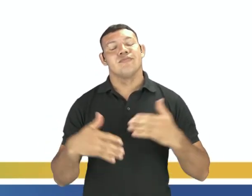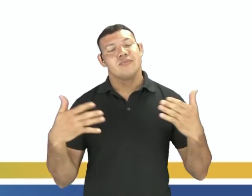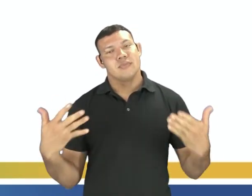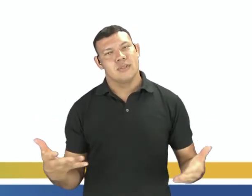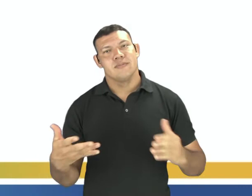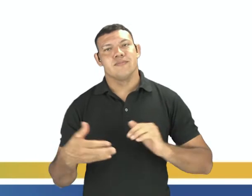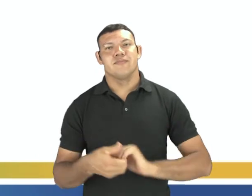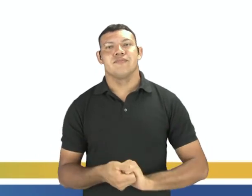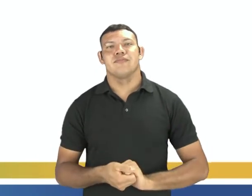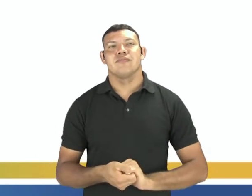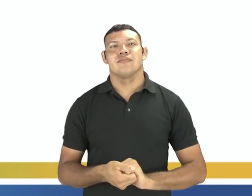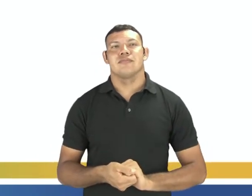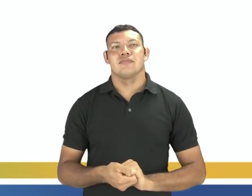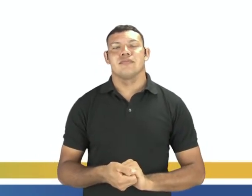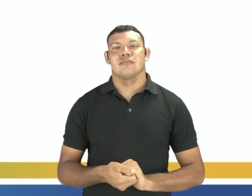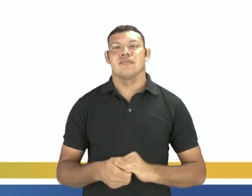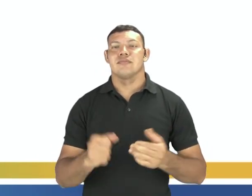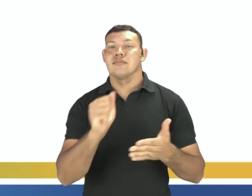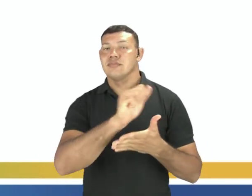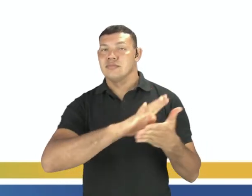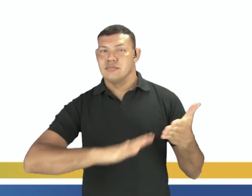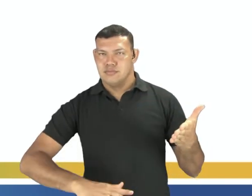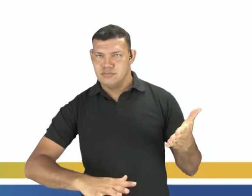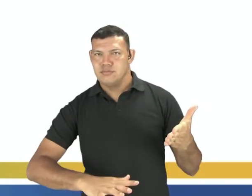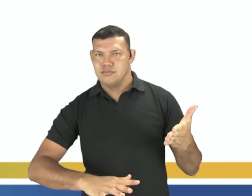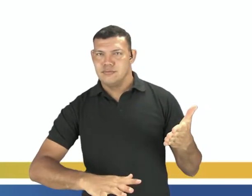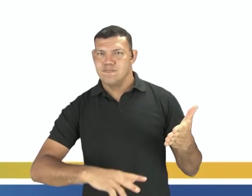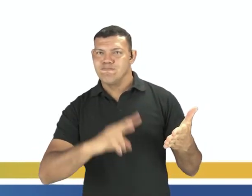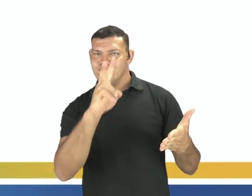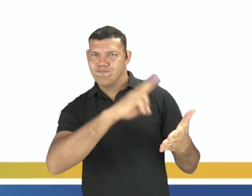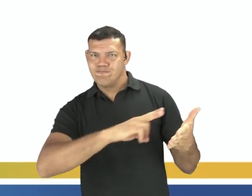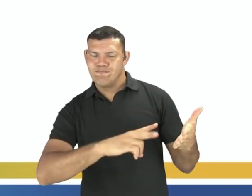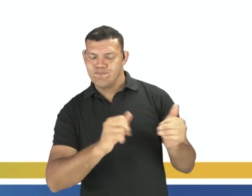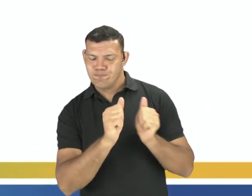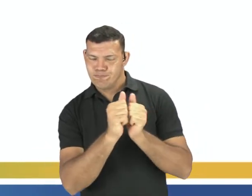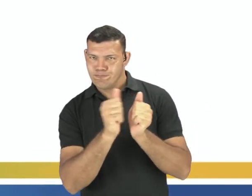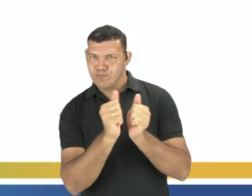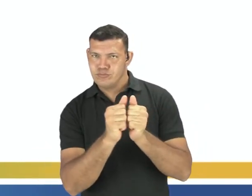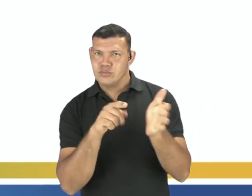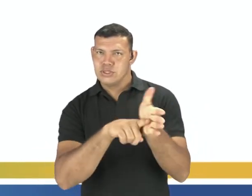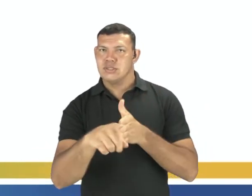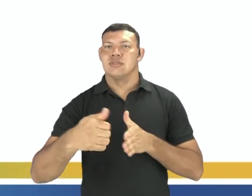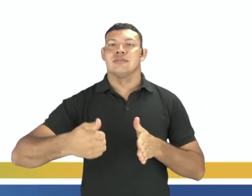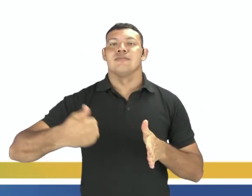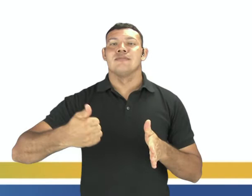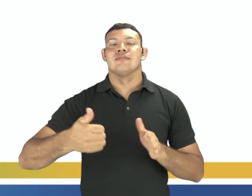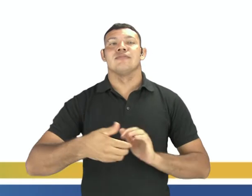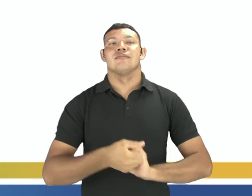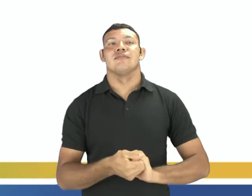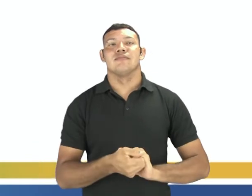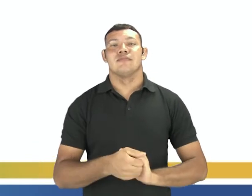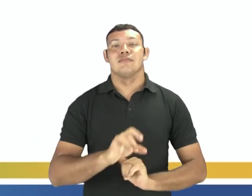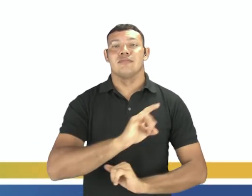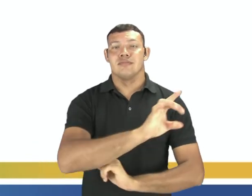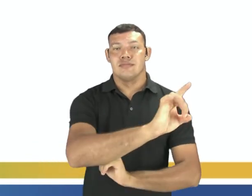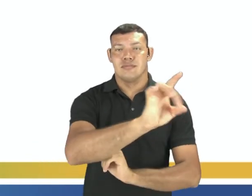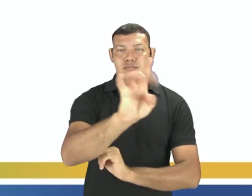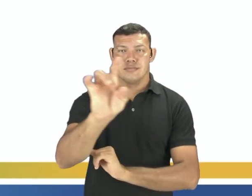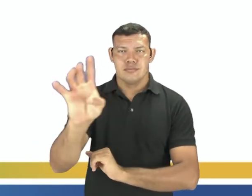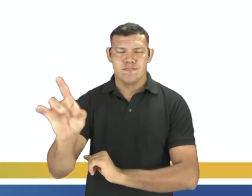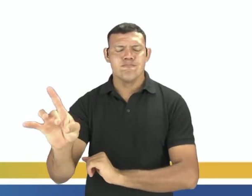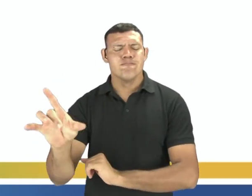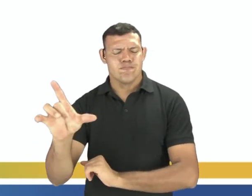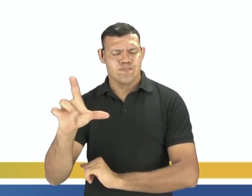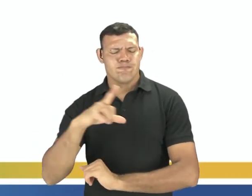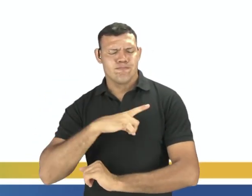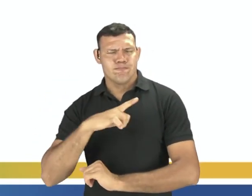Então, vamos agora ao exercitando. Vamos ler junto a primeira pergunta. Cada indivíduo tem